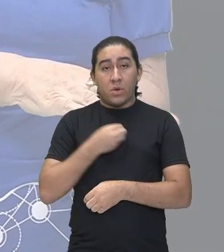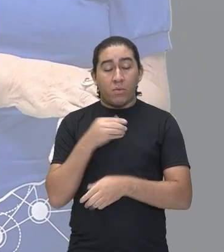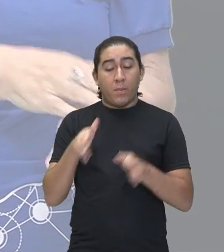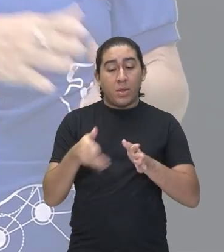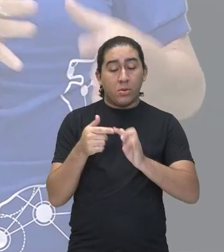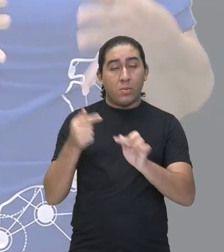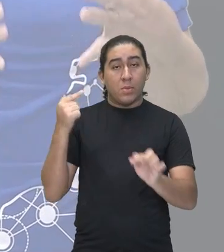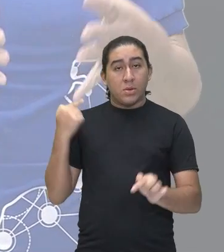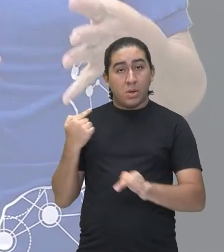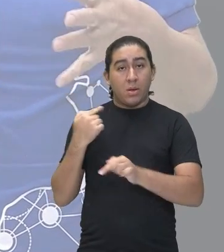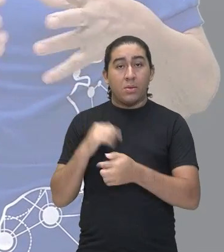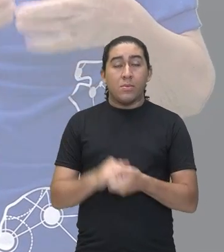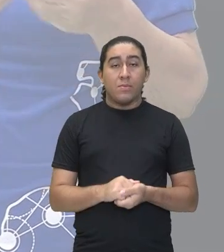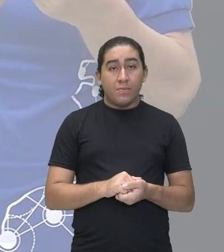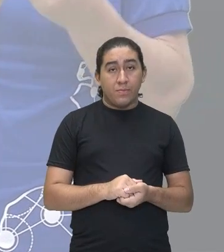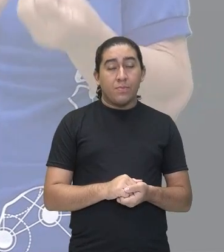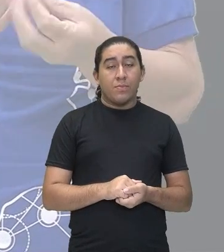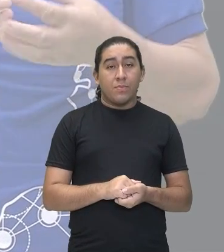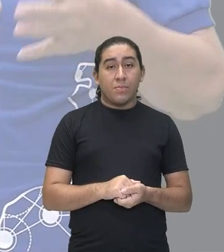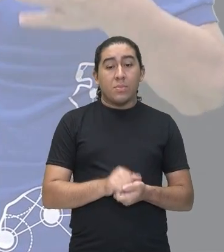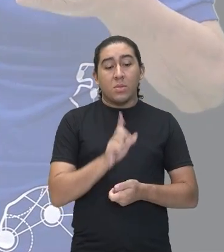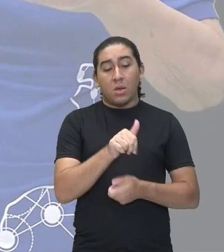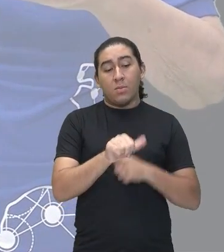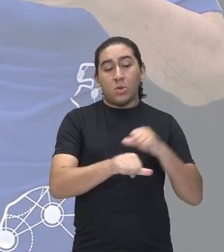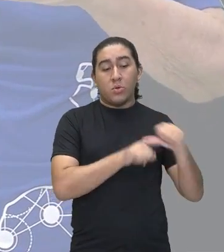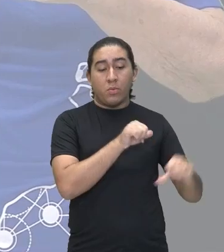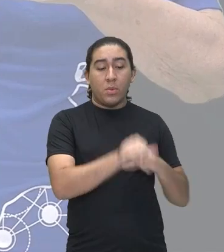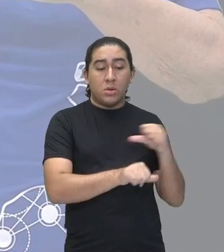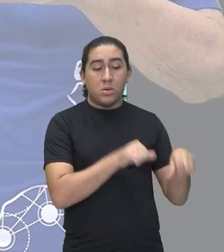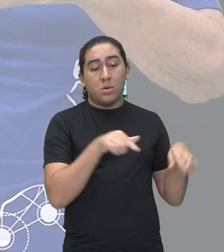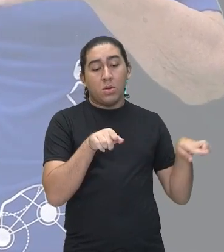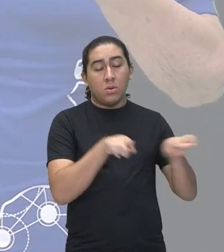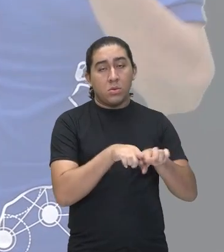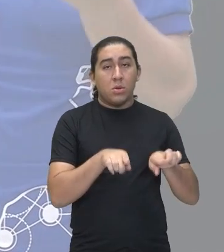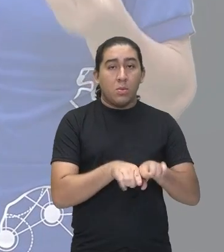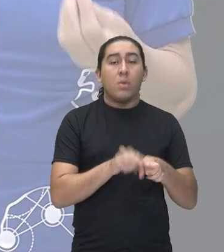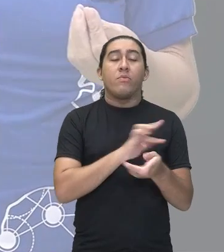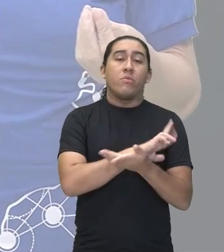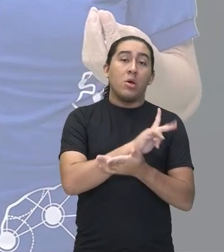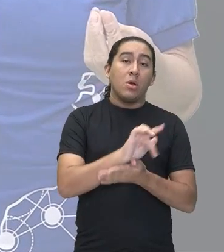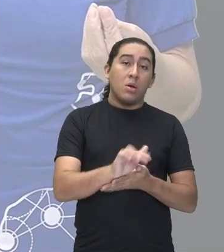no barroco, uma época de transição, uma época de muito conflito